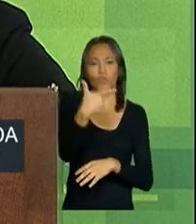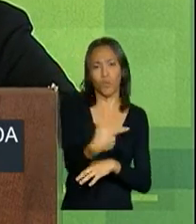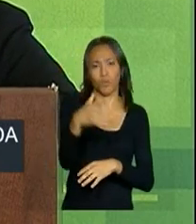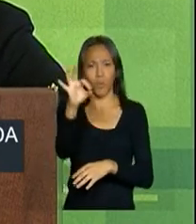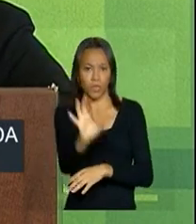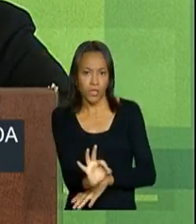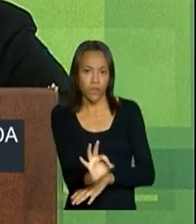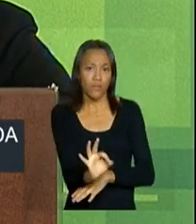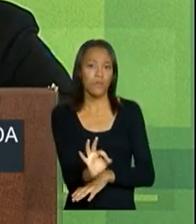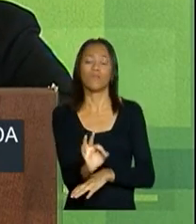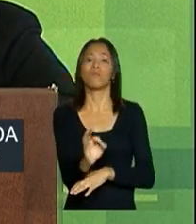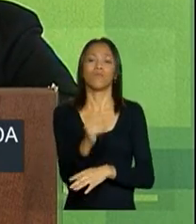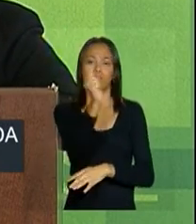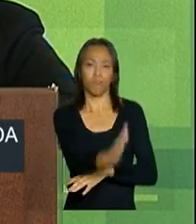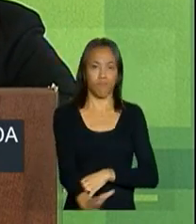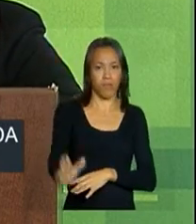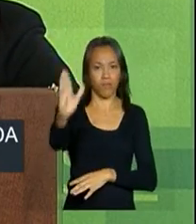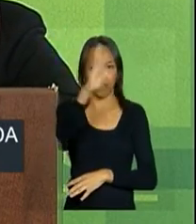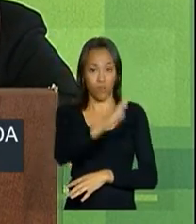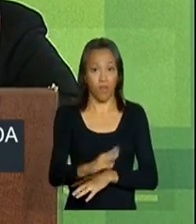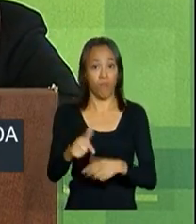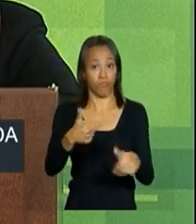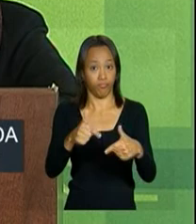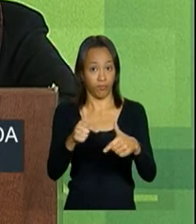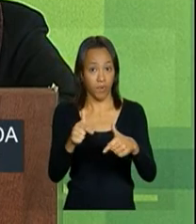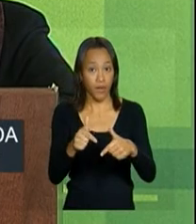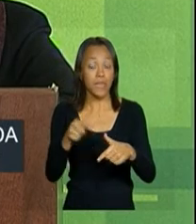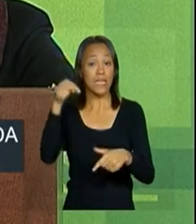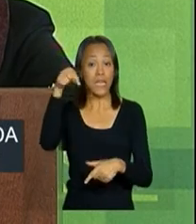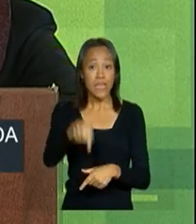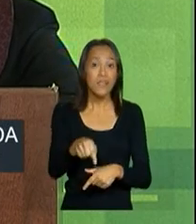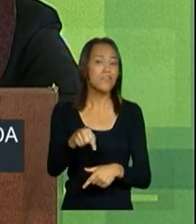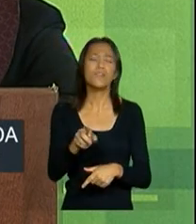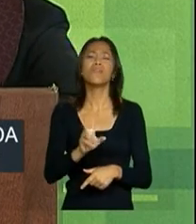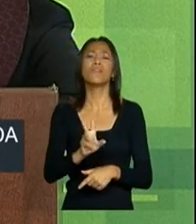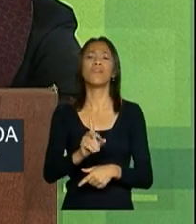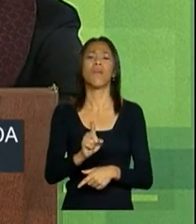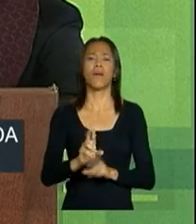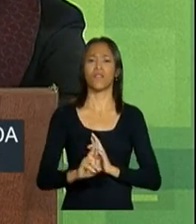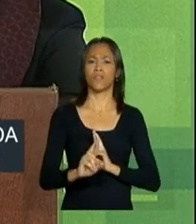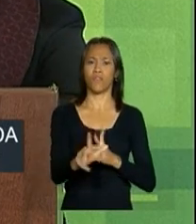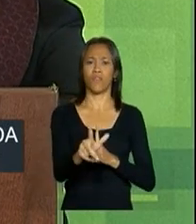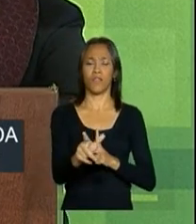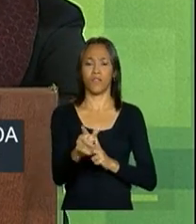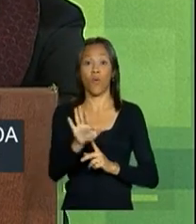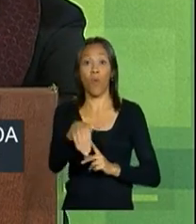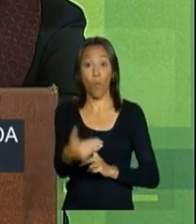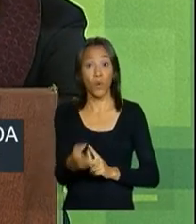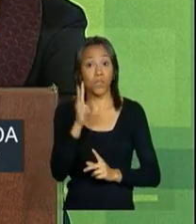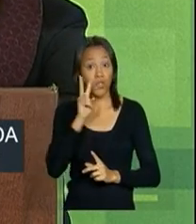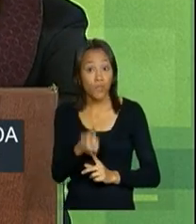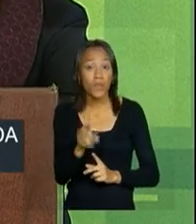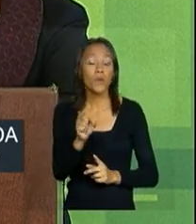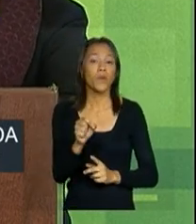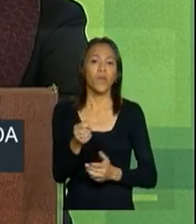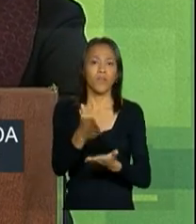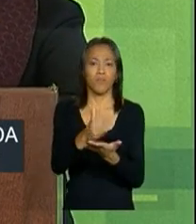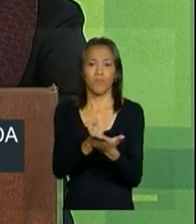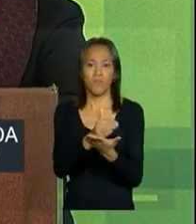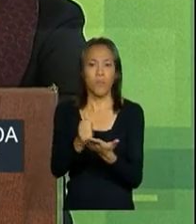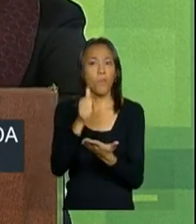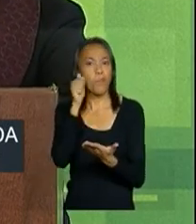da mão-de-obra nacional e este peso não difere muito quando se olha a distribuição